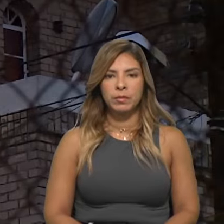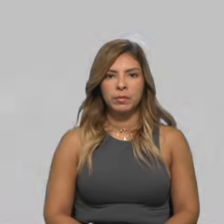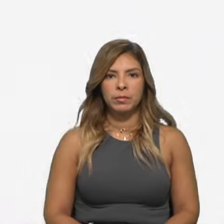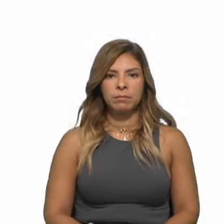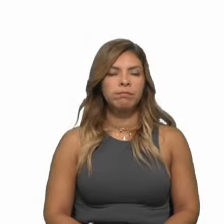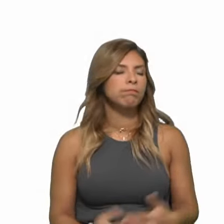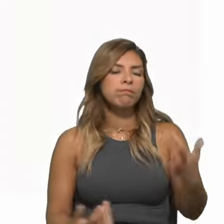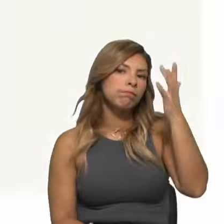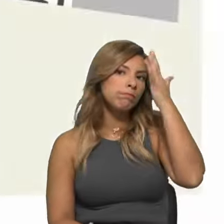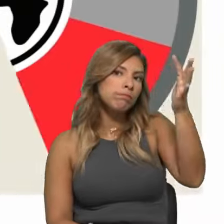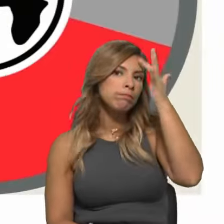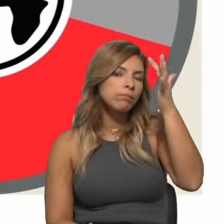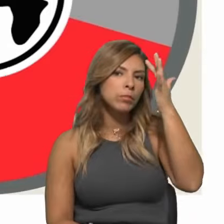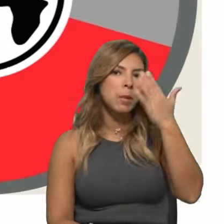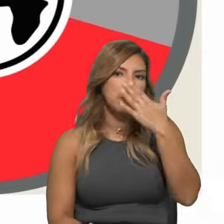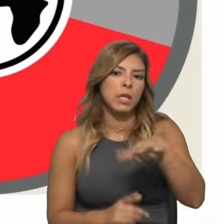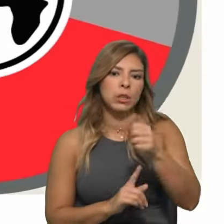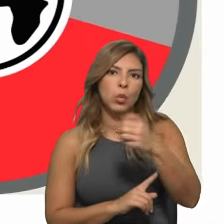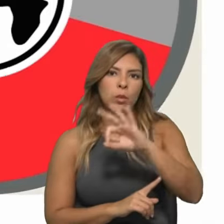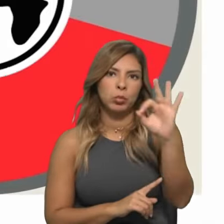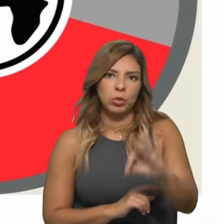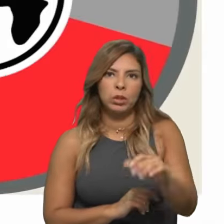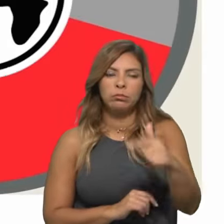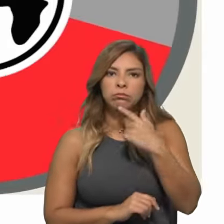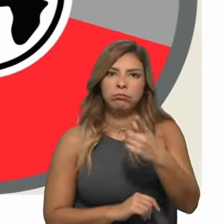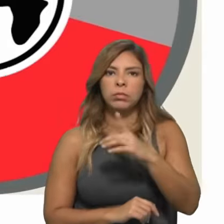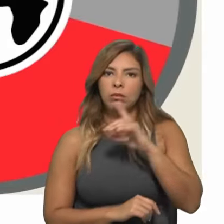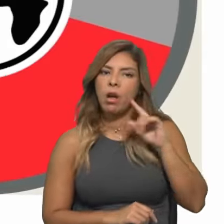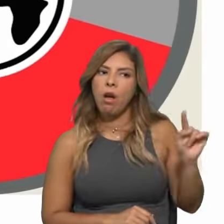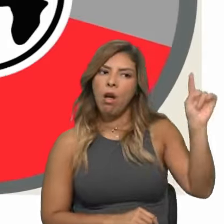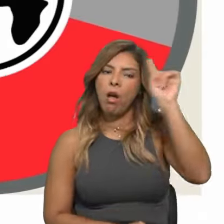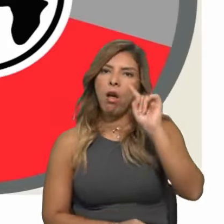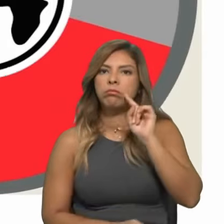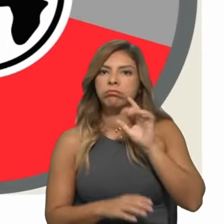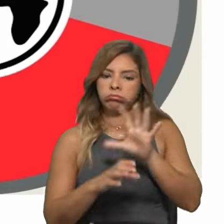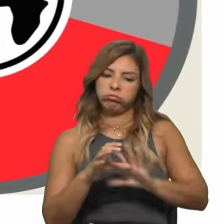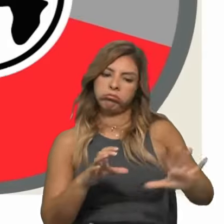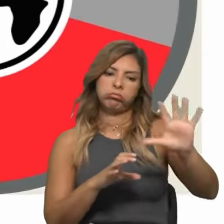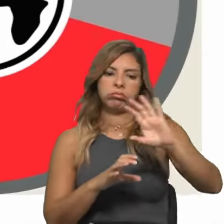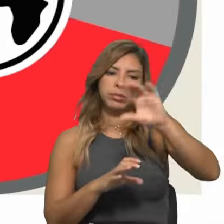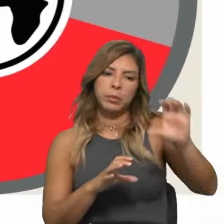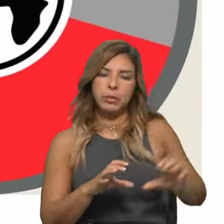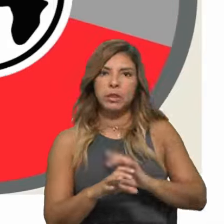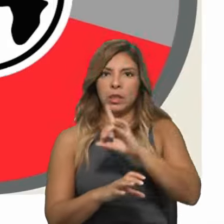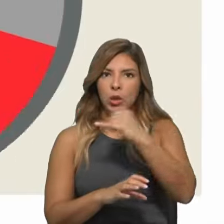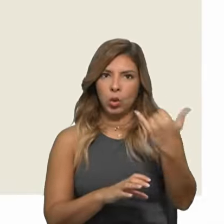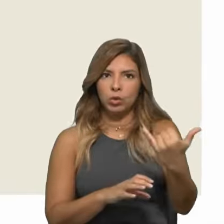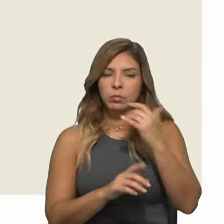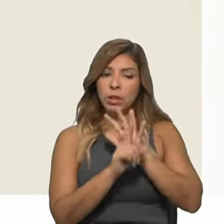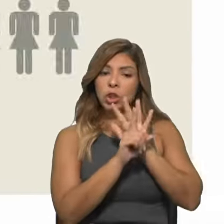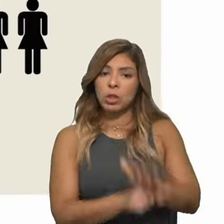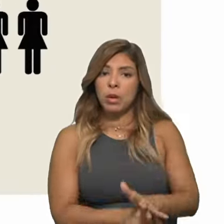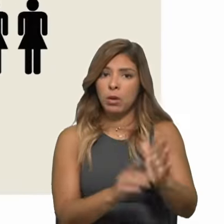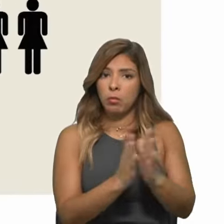Imagine que 2/3 da população mundial, que hoje vive em 62 países ao redor do globo, estão expostos a discriminação